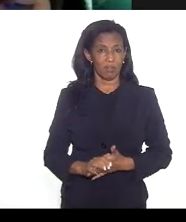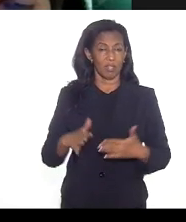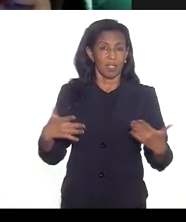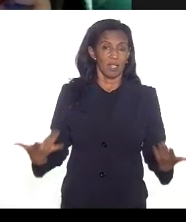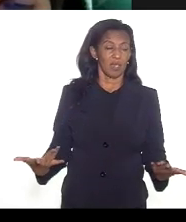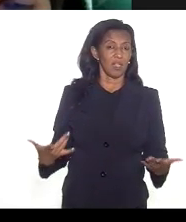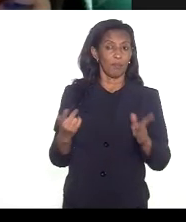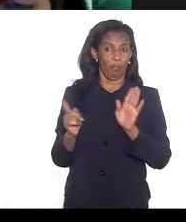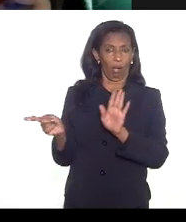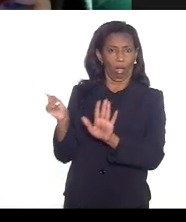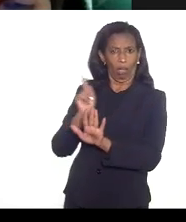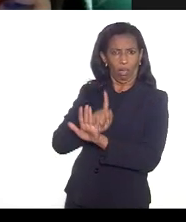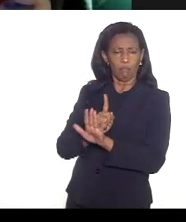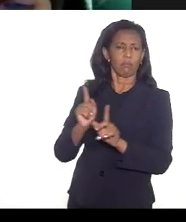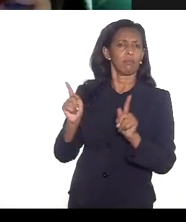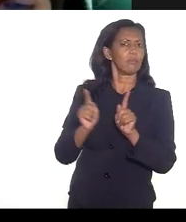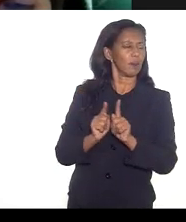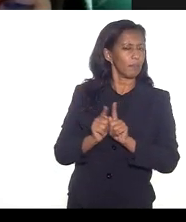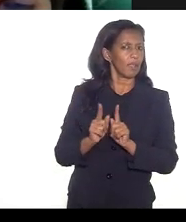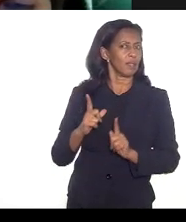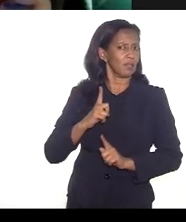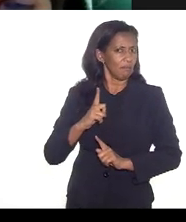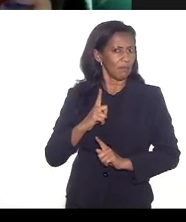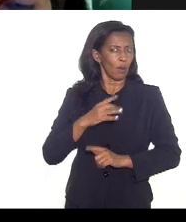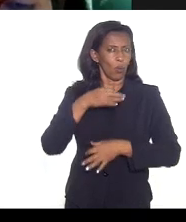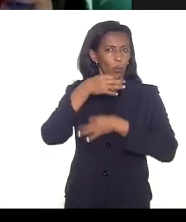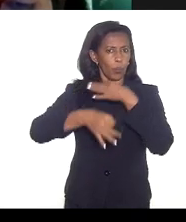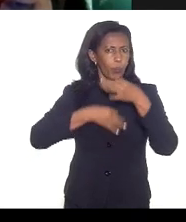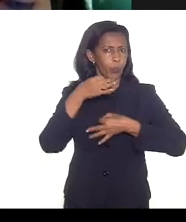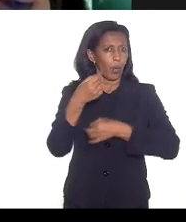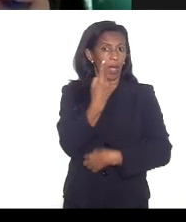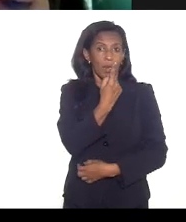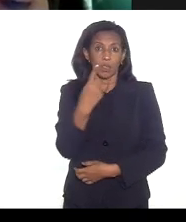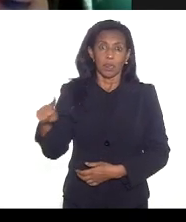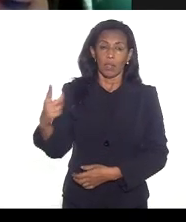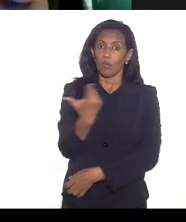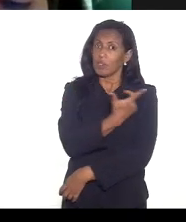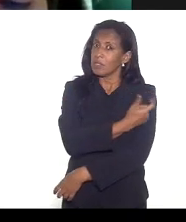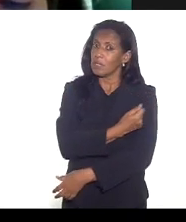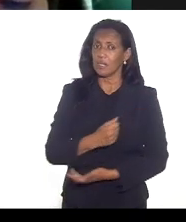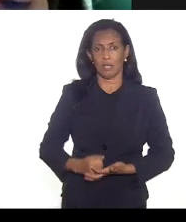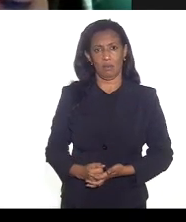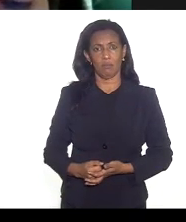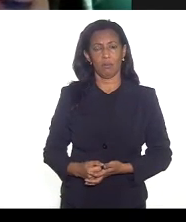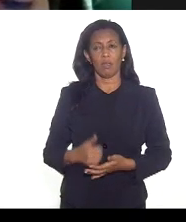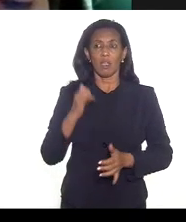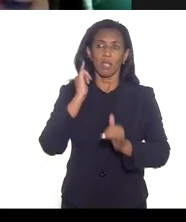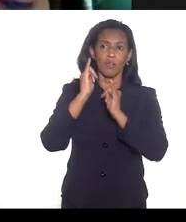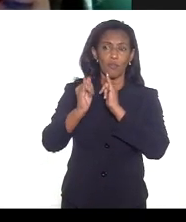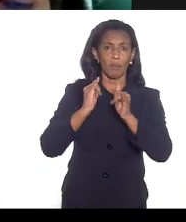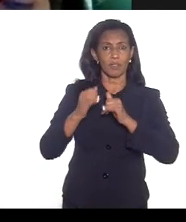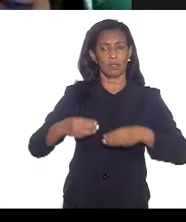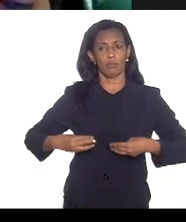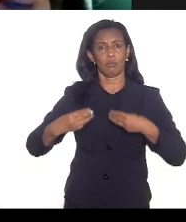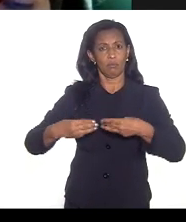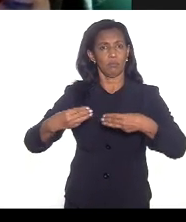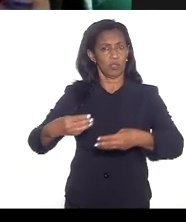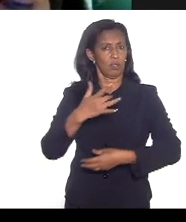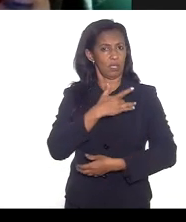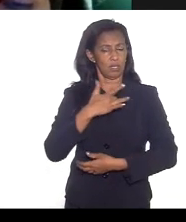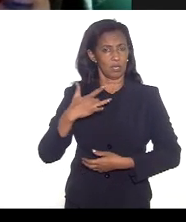Sem dúvida nenhuma né A questão da não vacinação segundo dados do Ministério da Saúde e